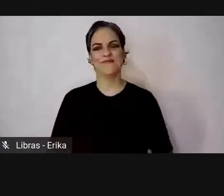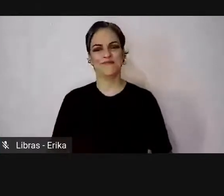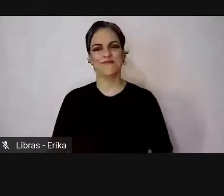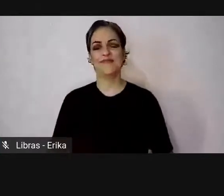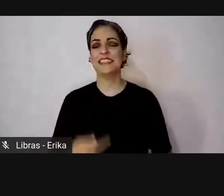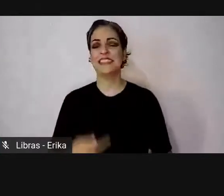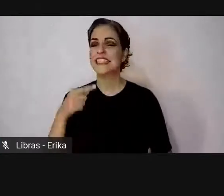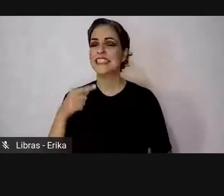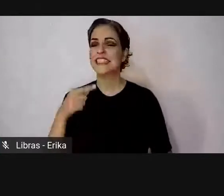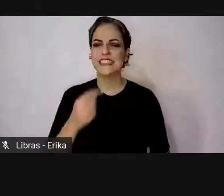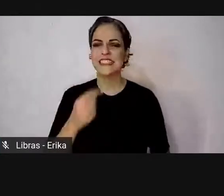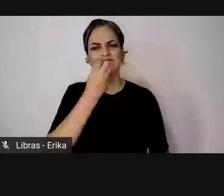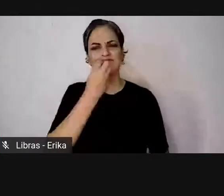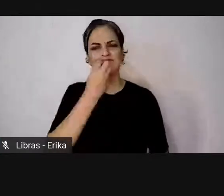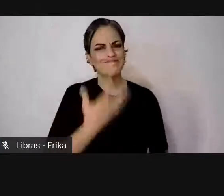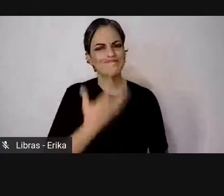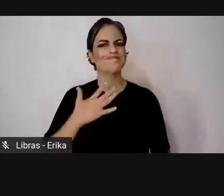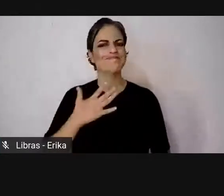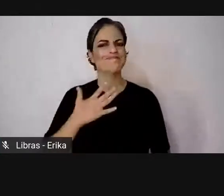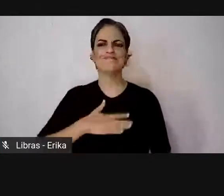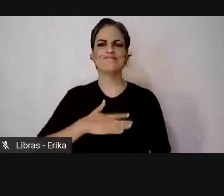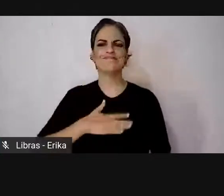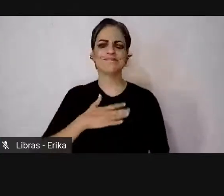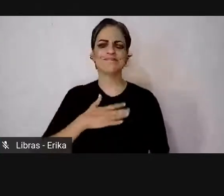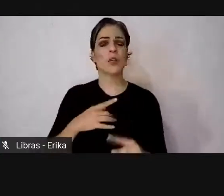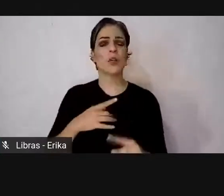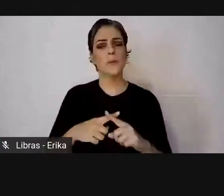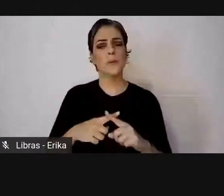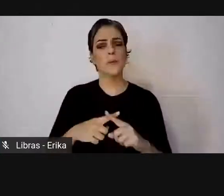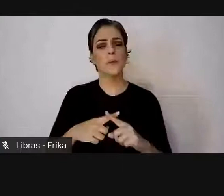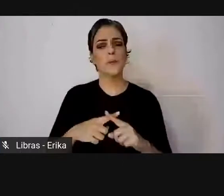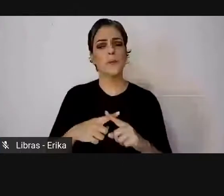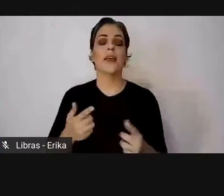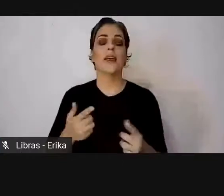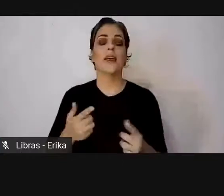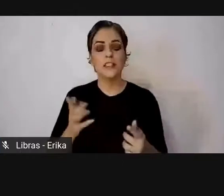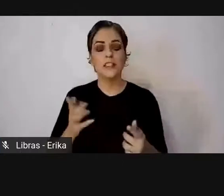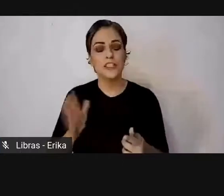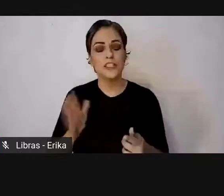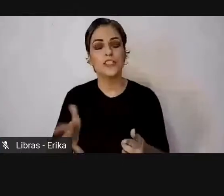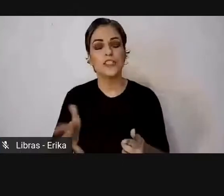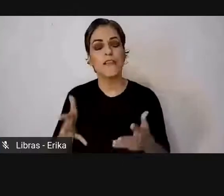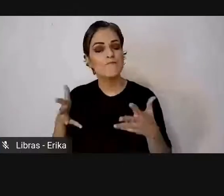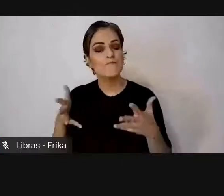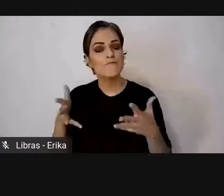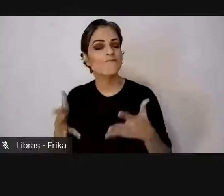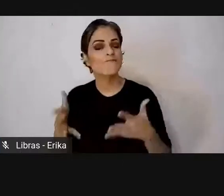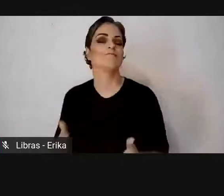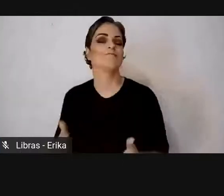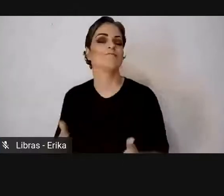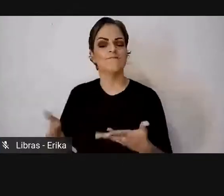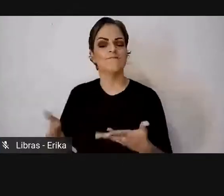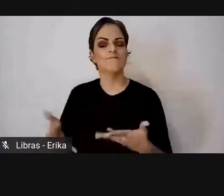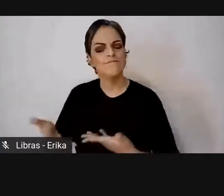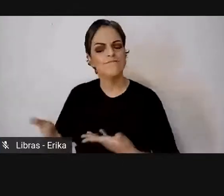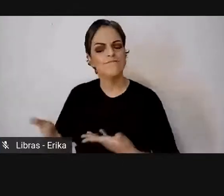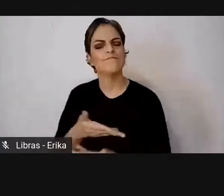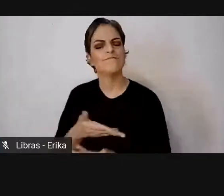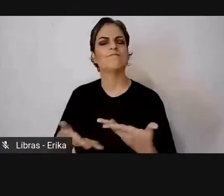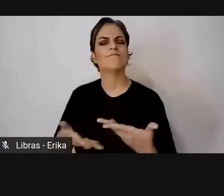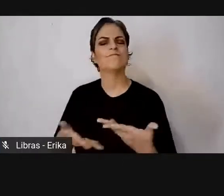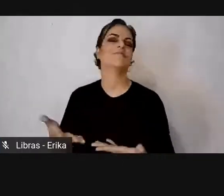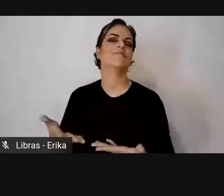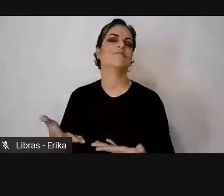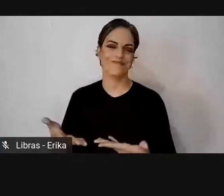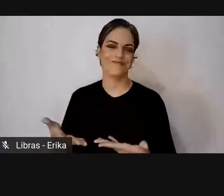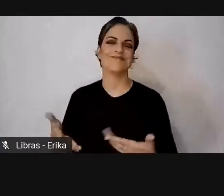envolvido com o teu processo profissional e o teu objeto de estudo, eles estão